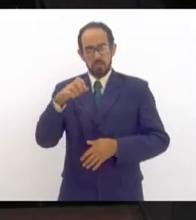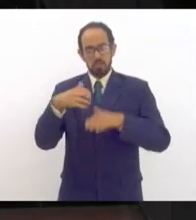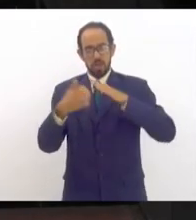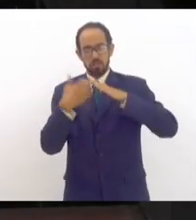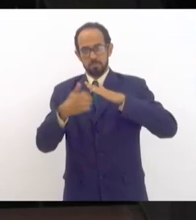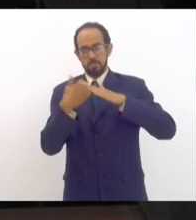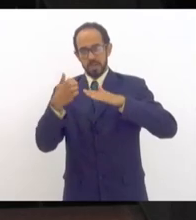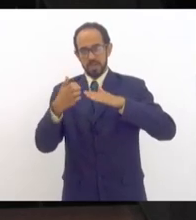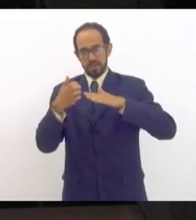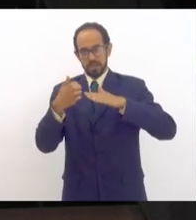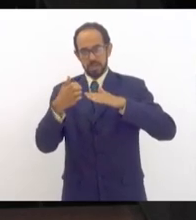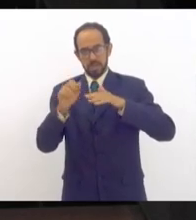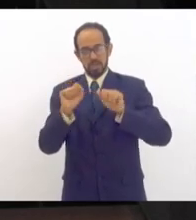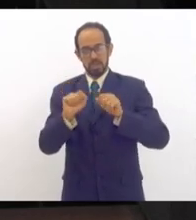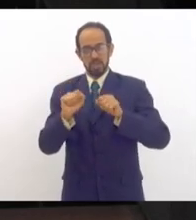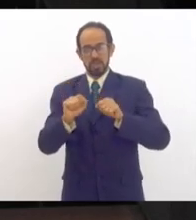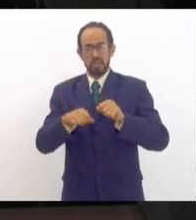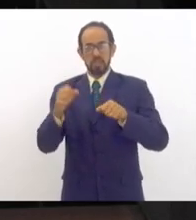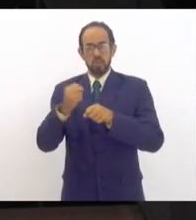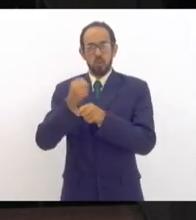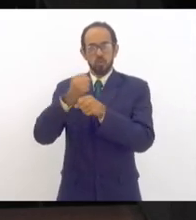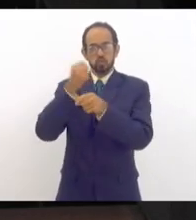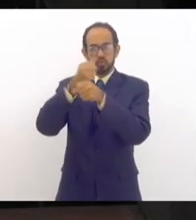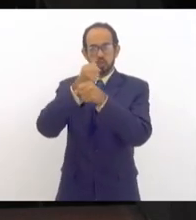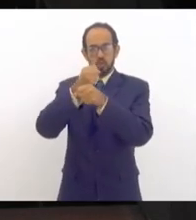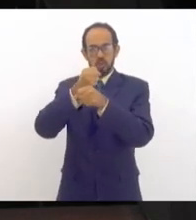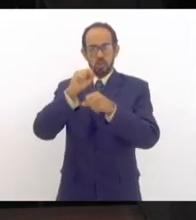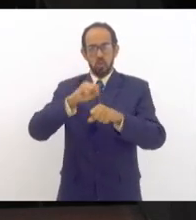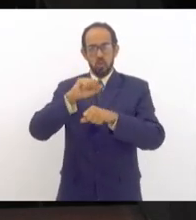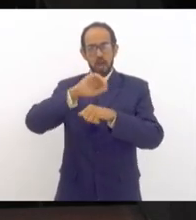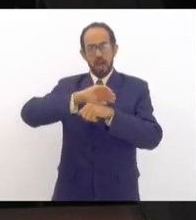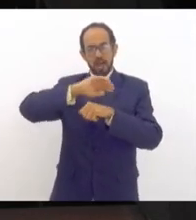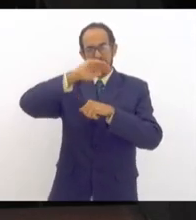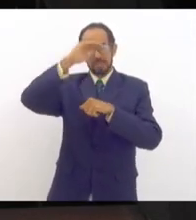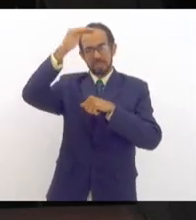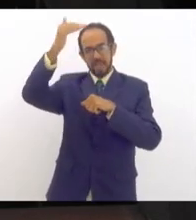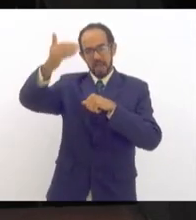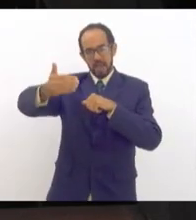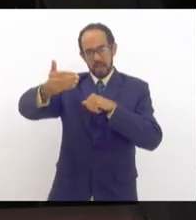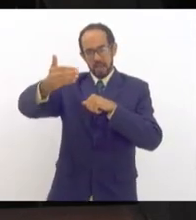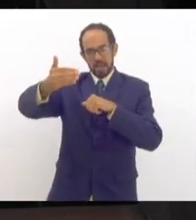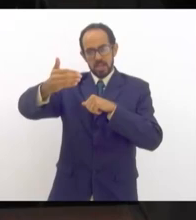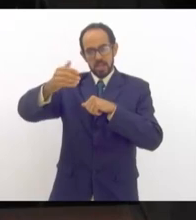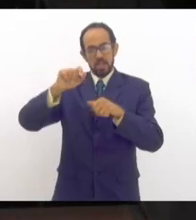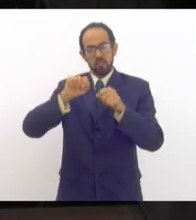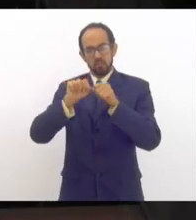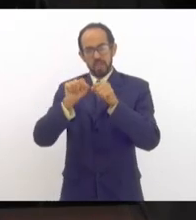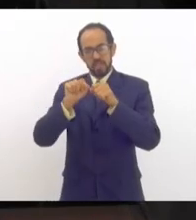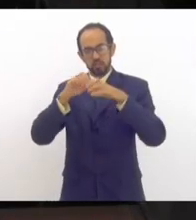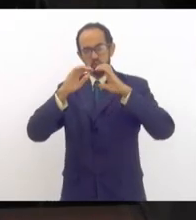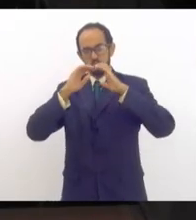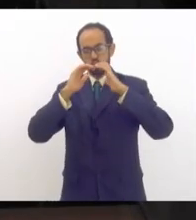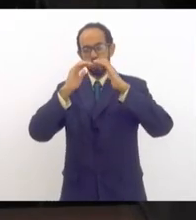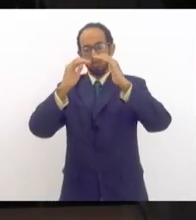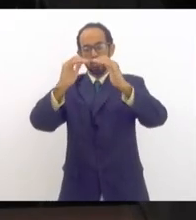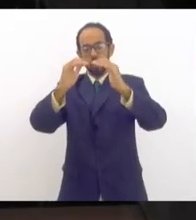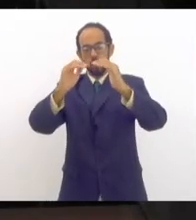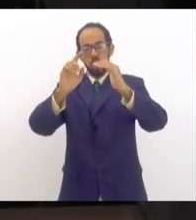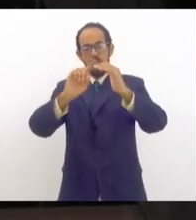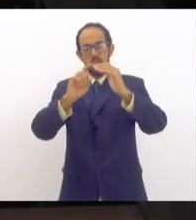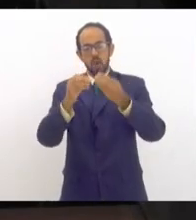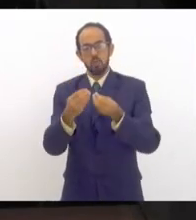toda a serra Fluminense para fazer um túnel que não foi entregue depois de gastar centenas de milhões